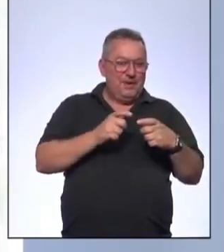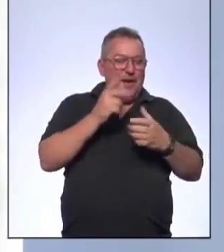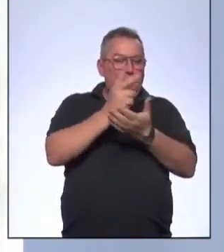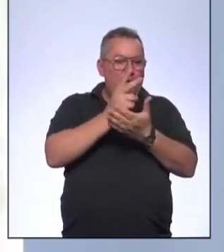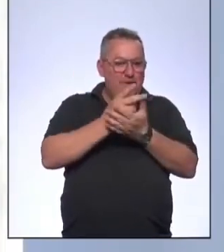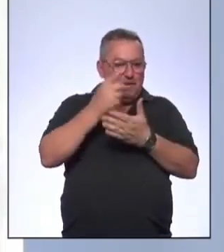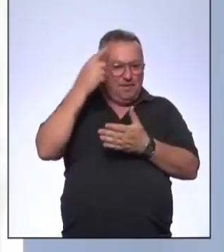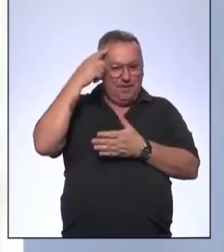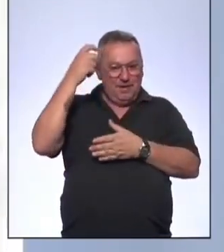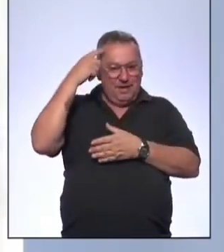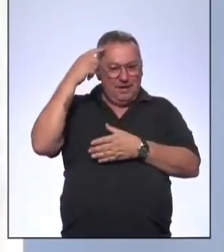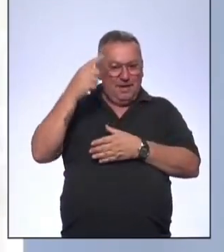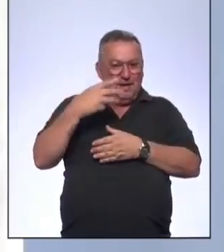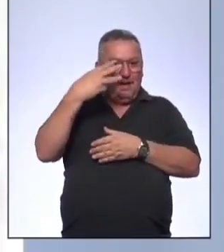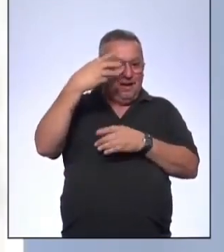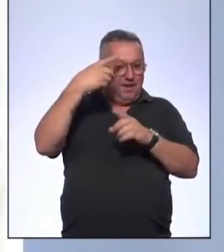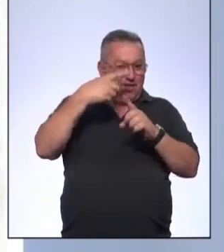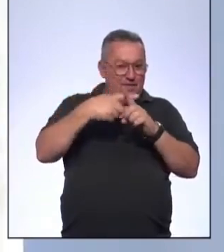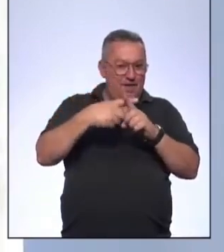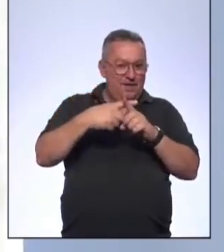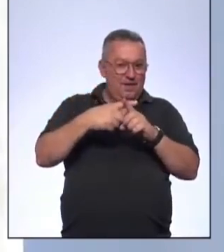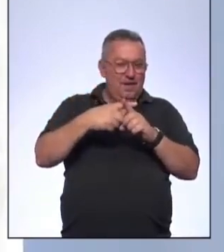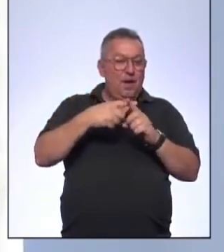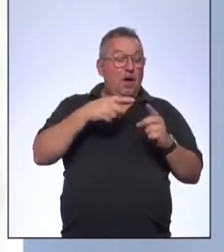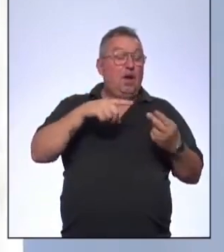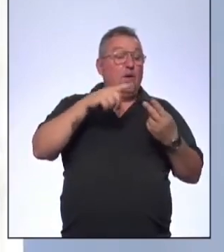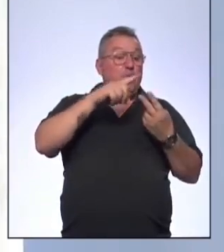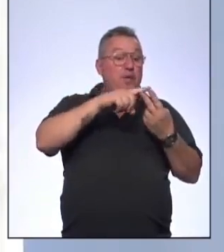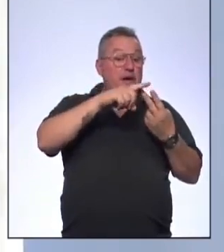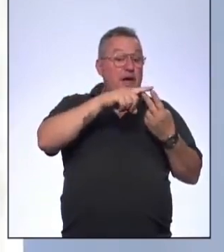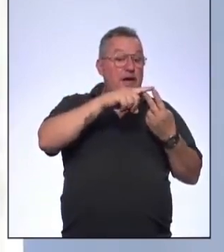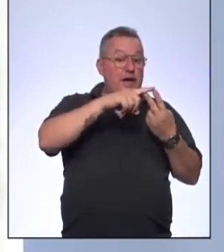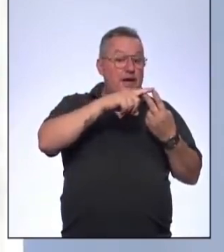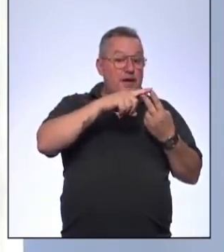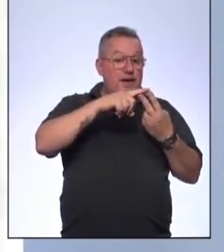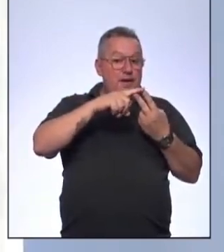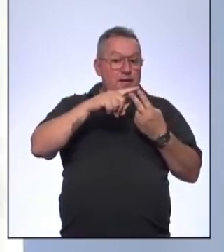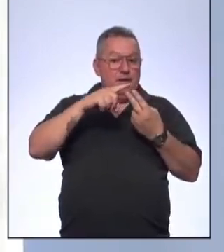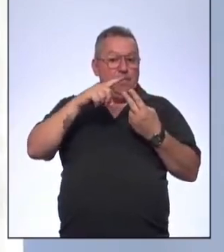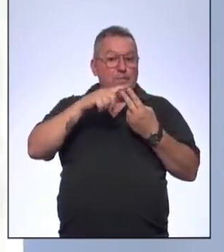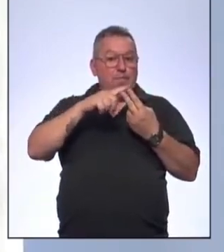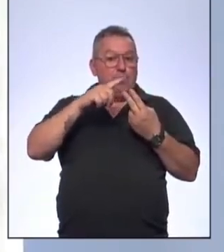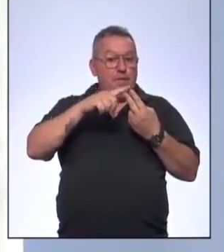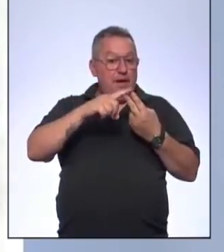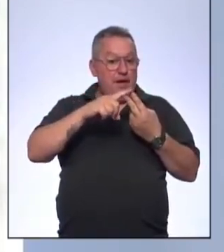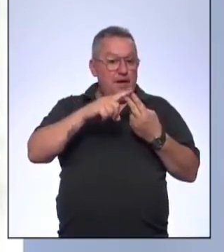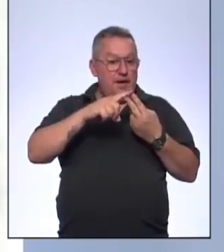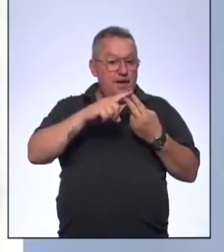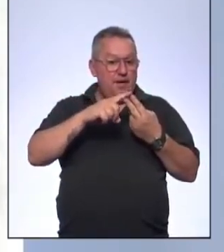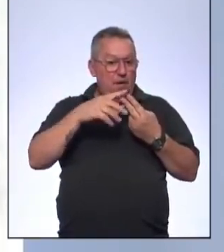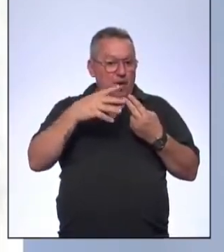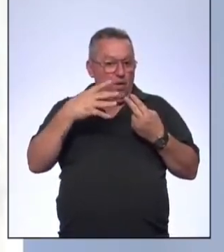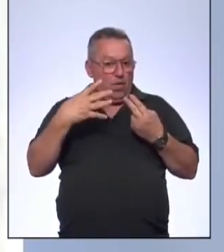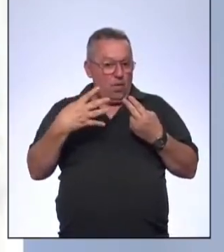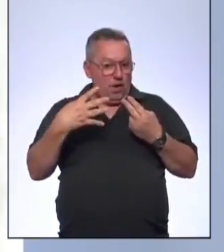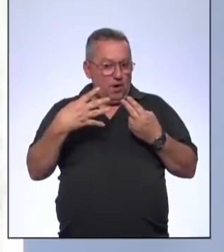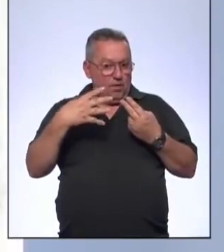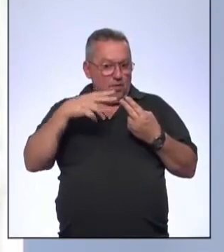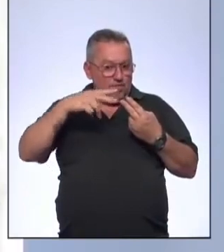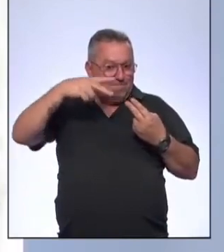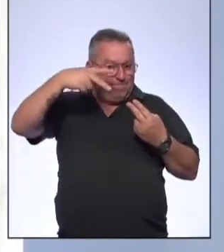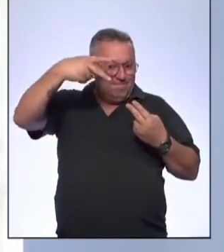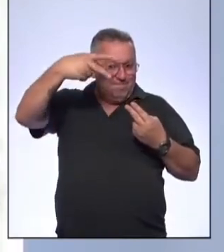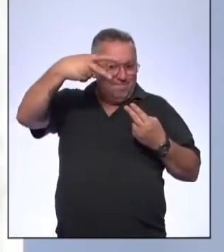ideia. 3 vezes, que é o valor de π. Qual que é o raio do menor? 4. Então, 4 ao